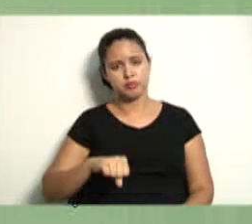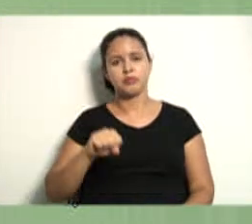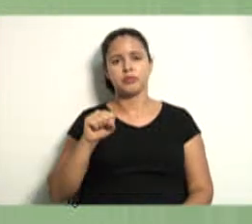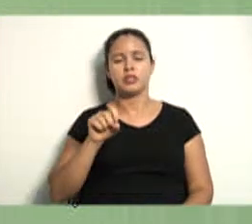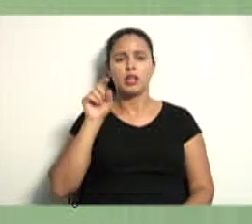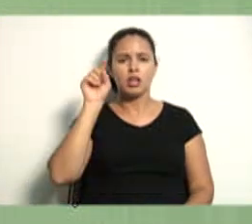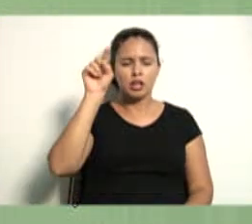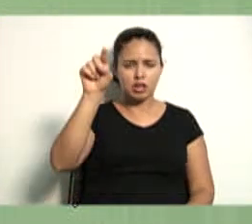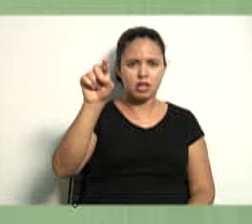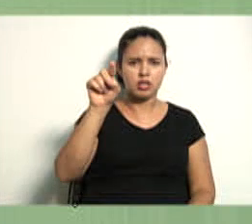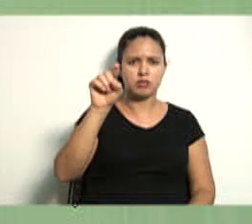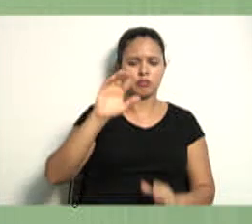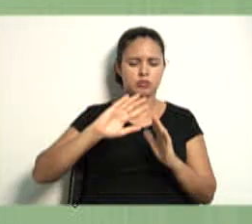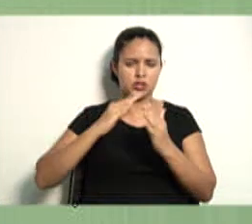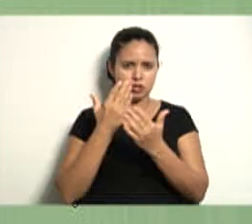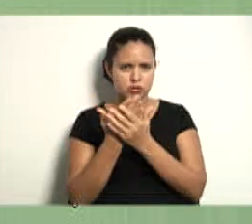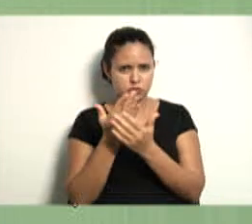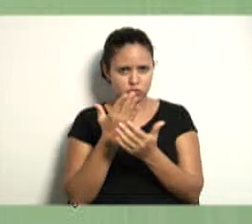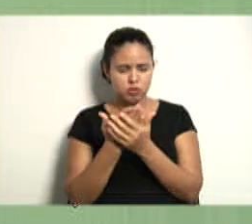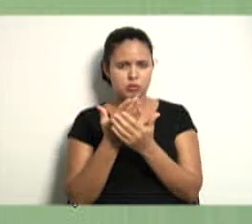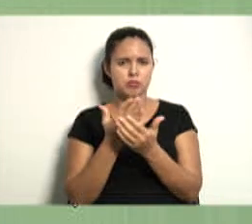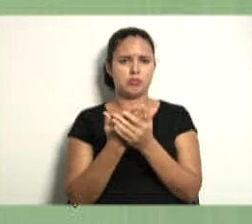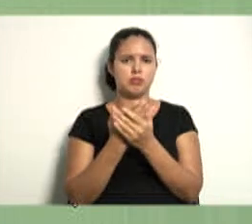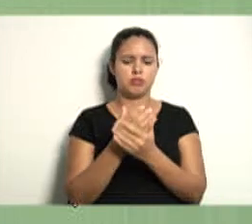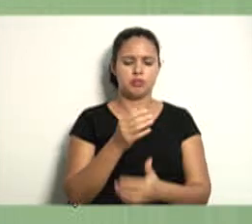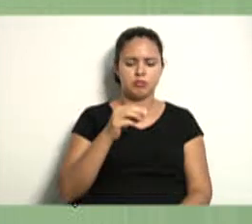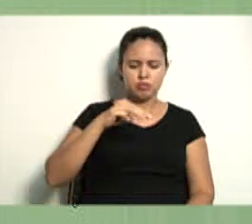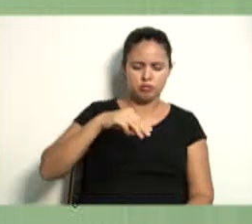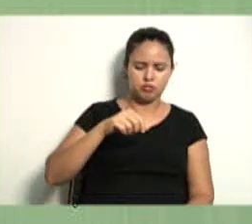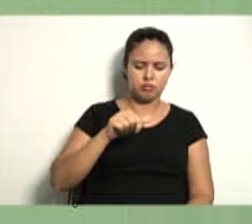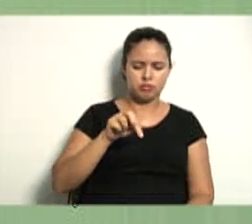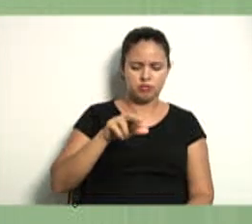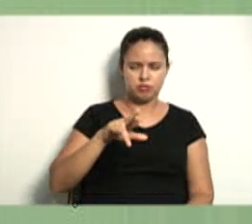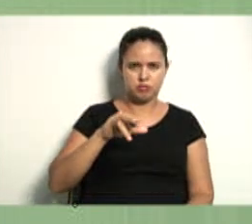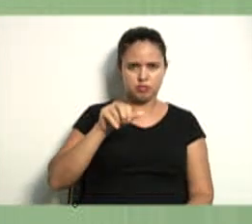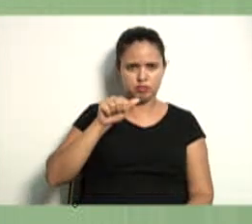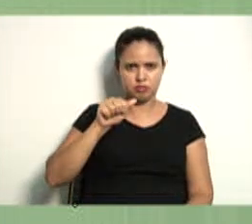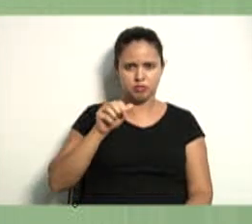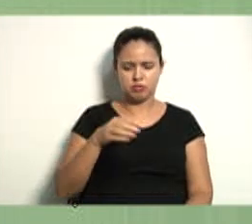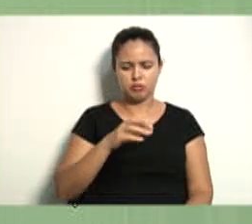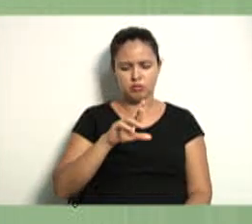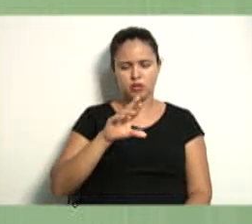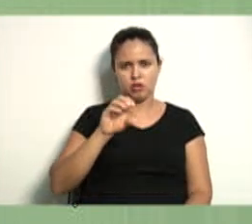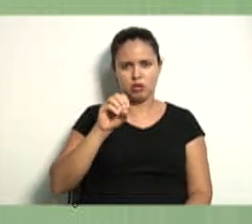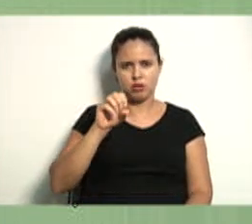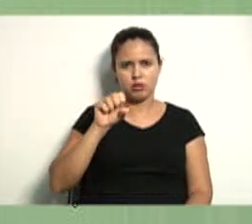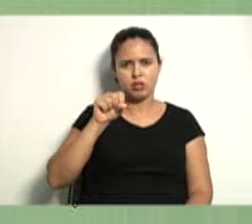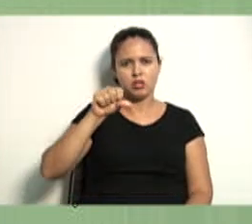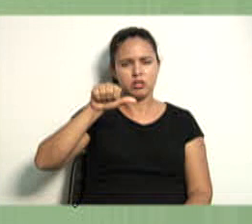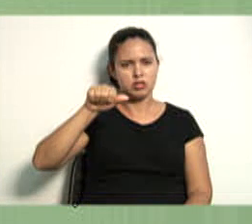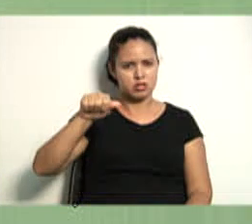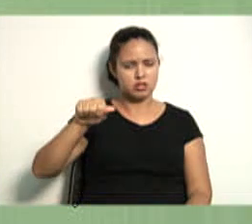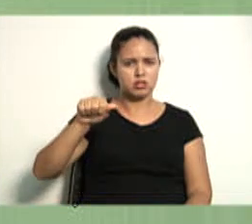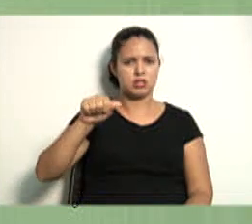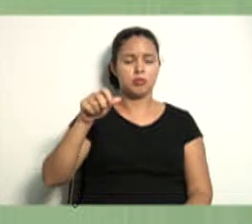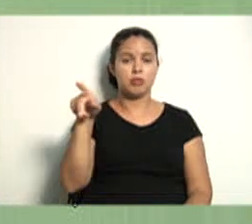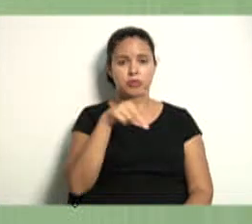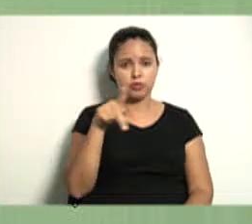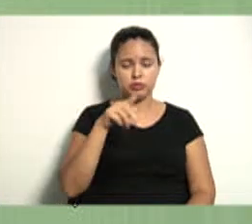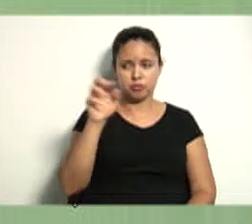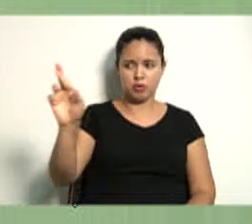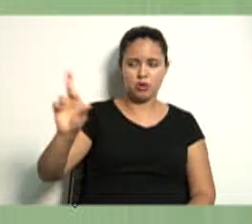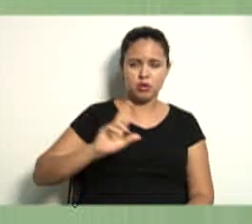Maria Rosa, de Espigão do Oeste, a professora Elizabeth postou aqui uma das respostas. É